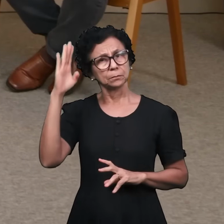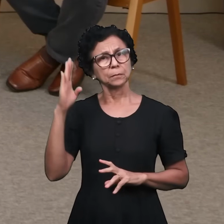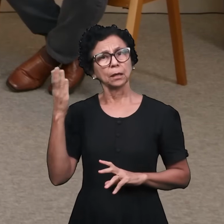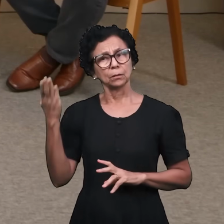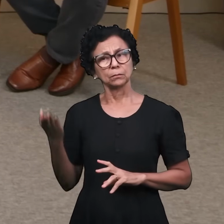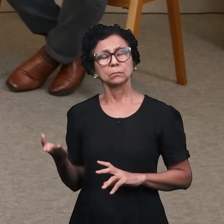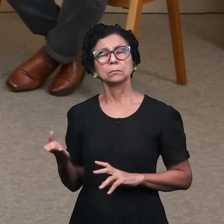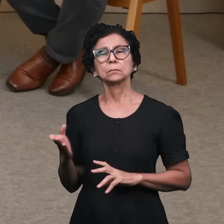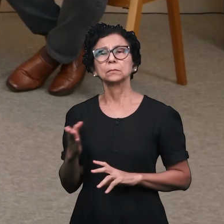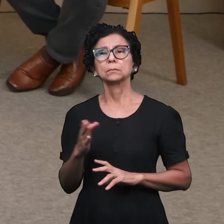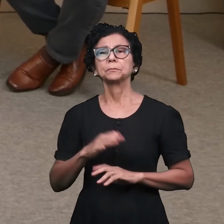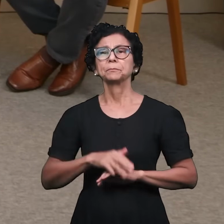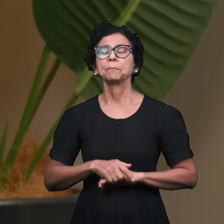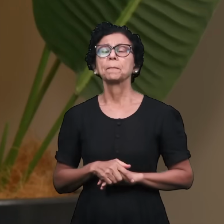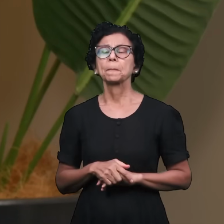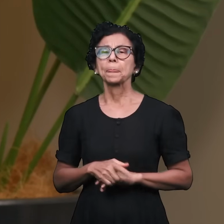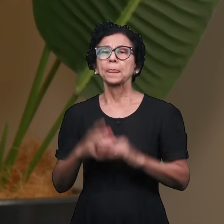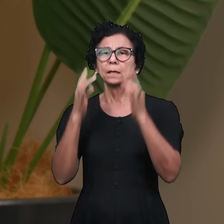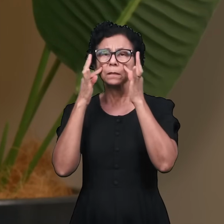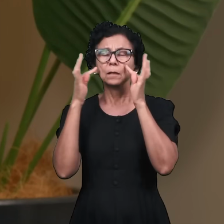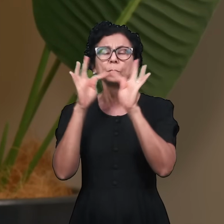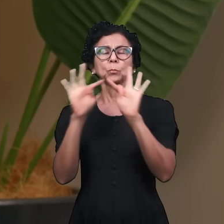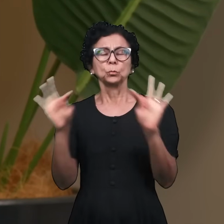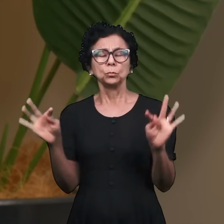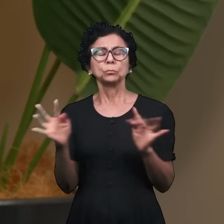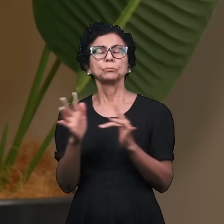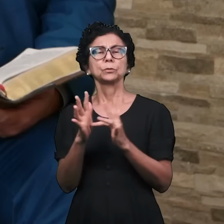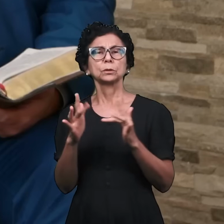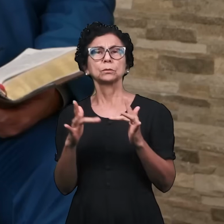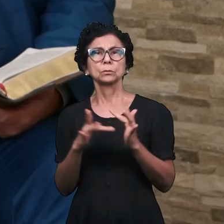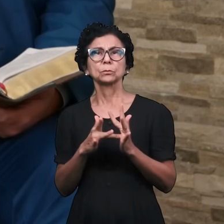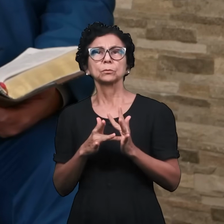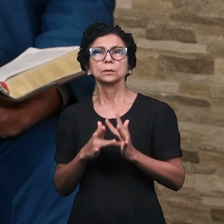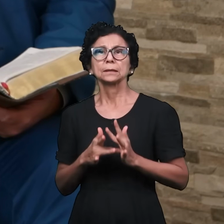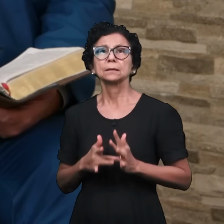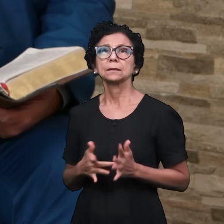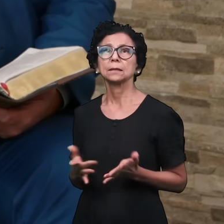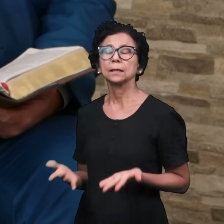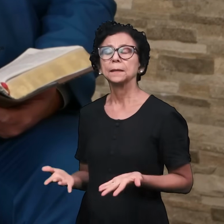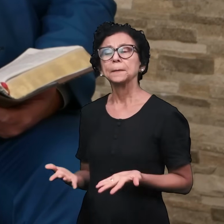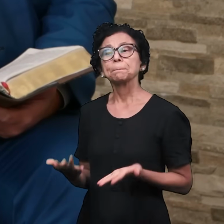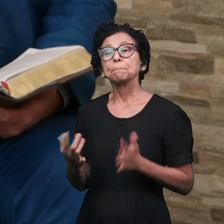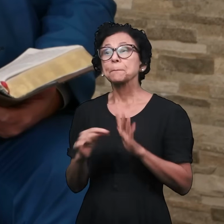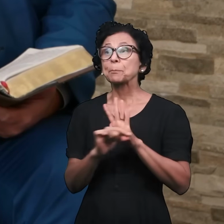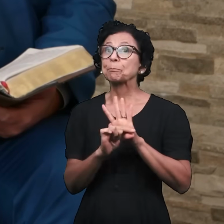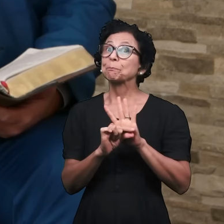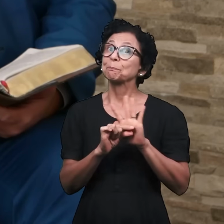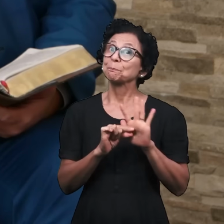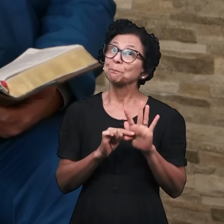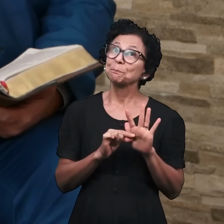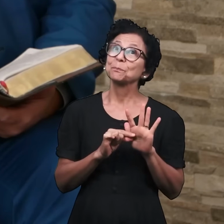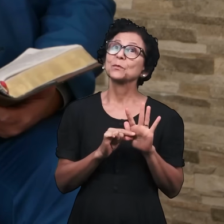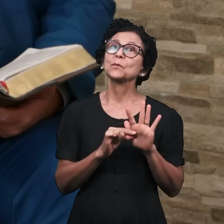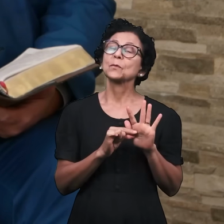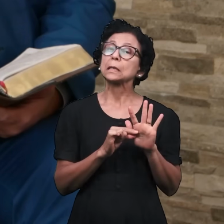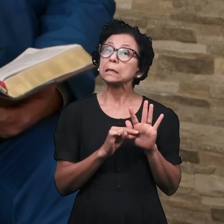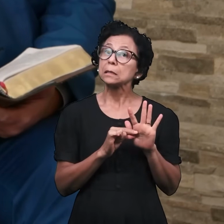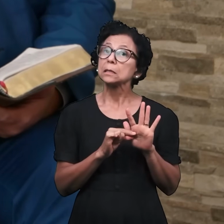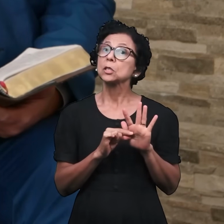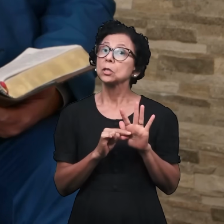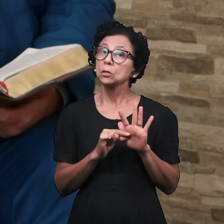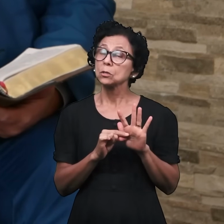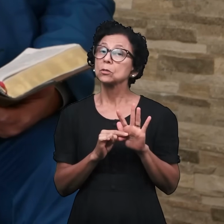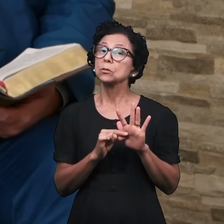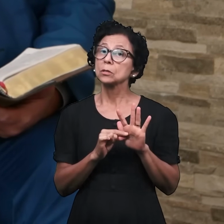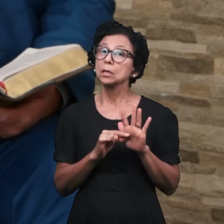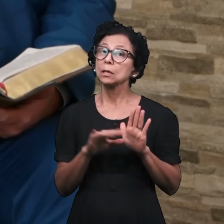cita também esse mandamento. Capítulo 15 de Mateus, né? Exatamente. E esse é um dos versículos, talvez alguns dos versículos mais